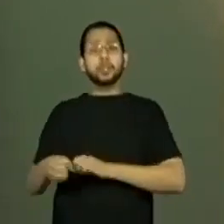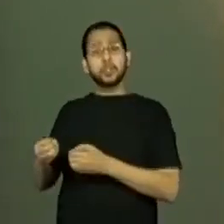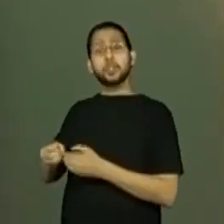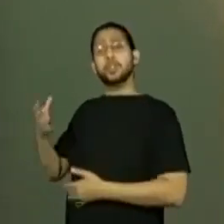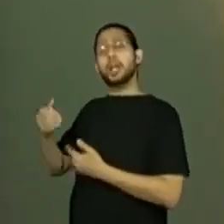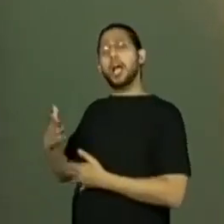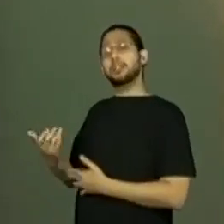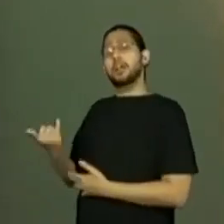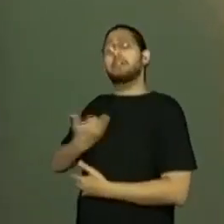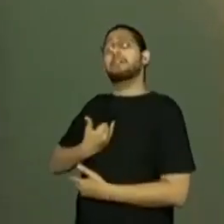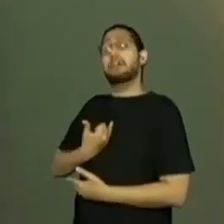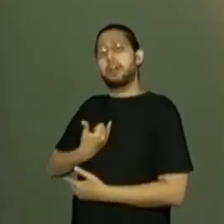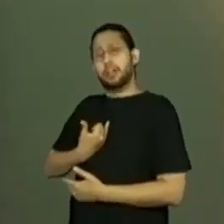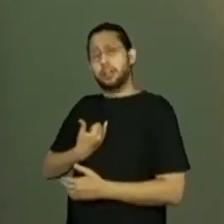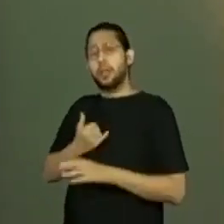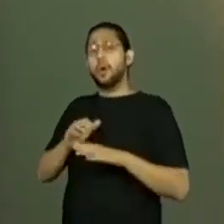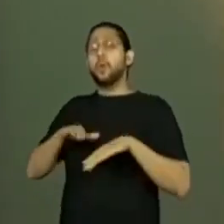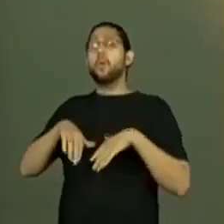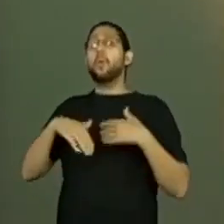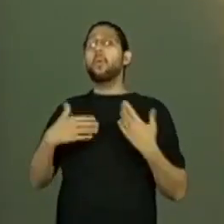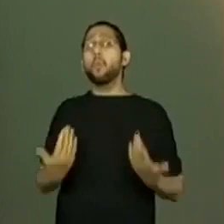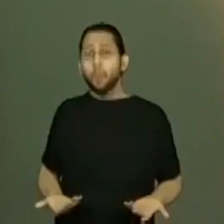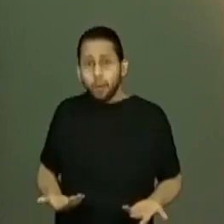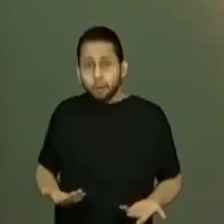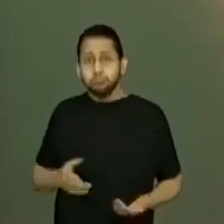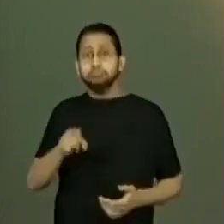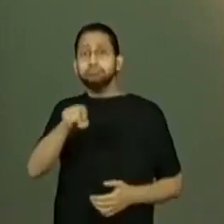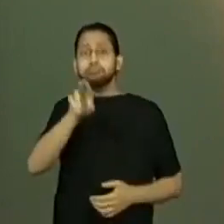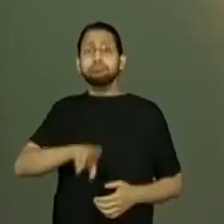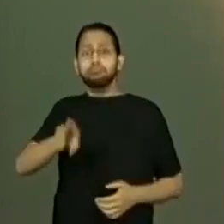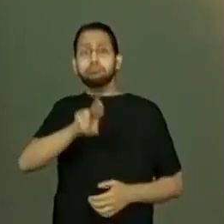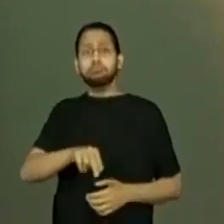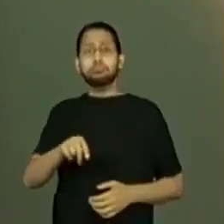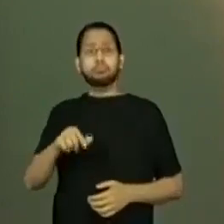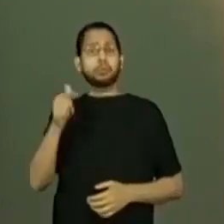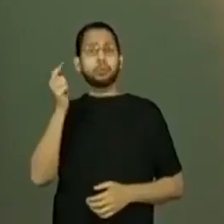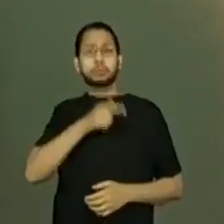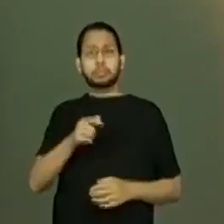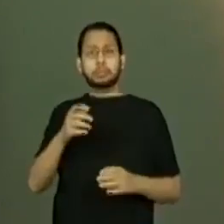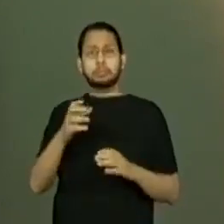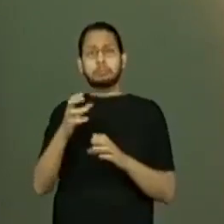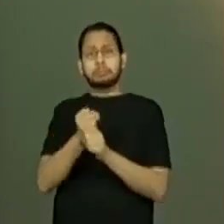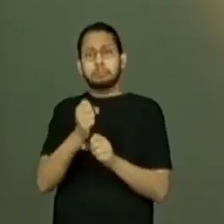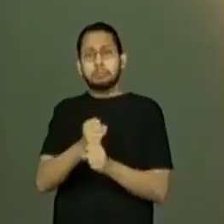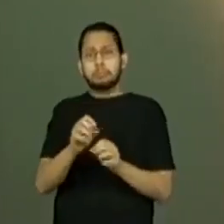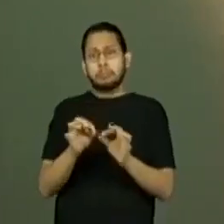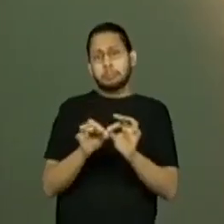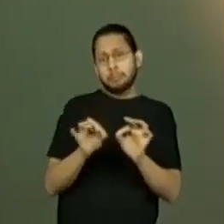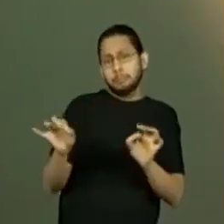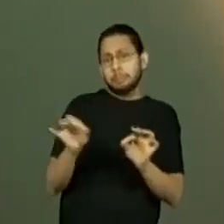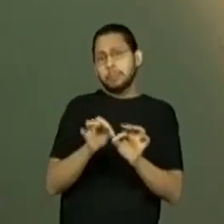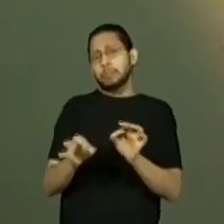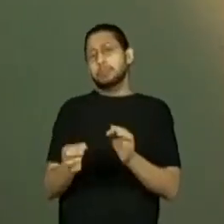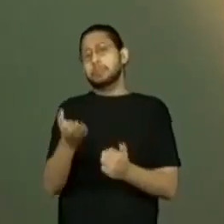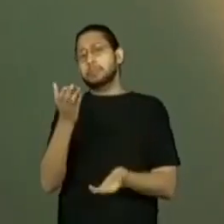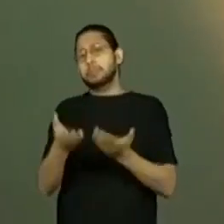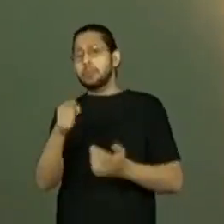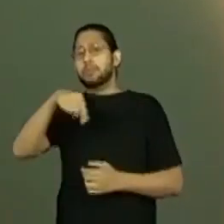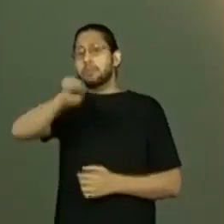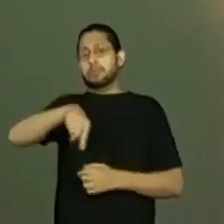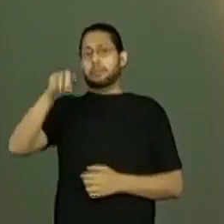chat quais são os instrumentos de medida, qualquer um, tá? Qualquer medida que vocês se